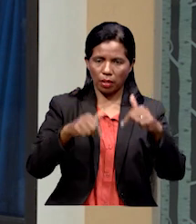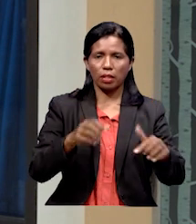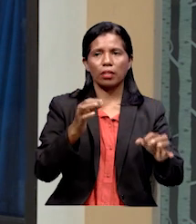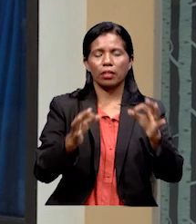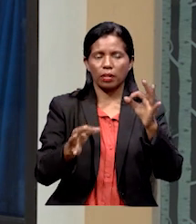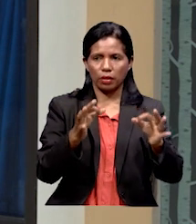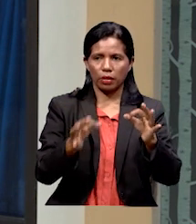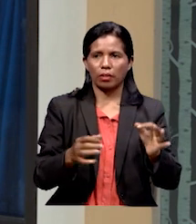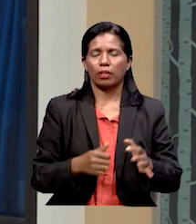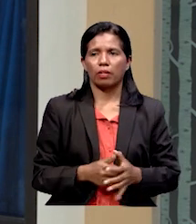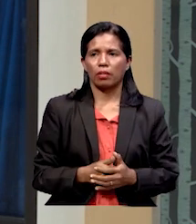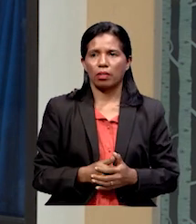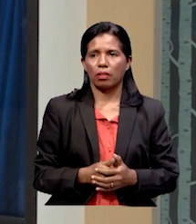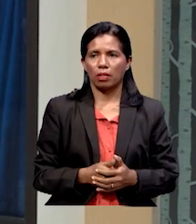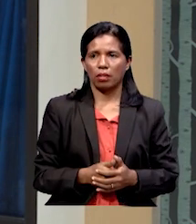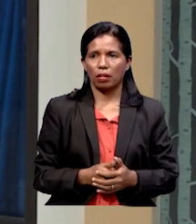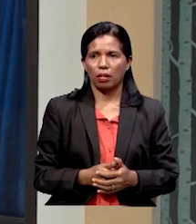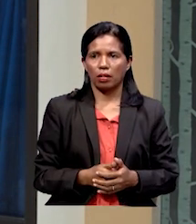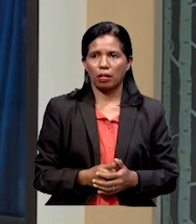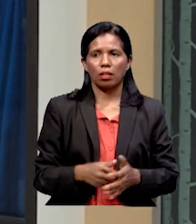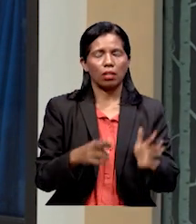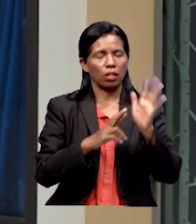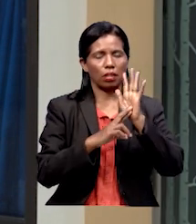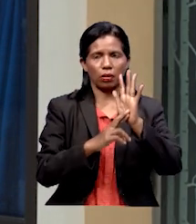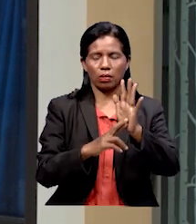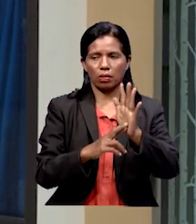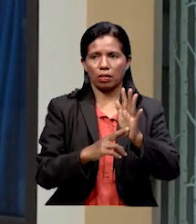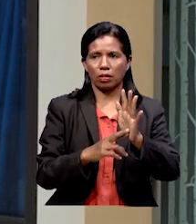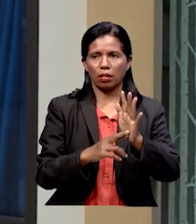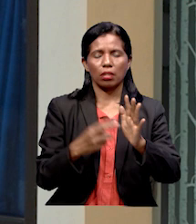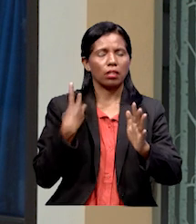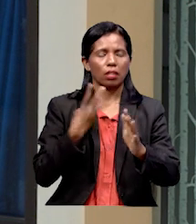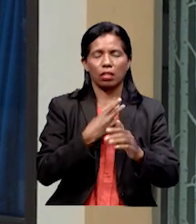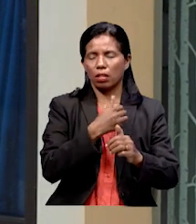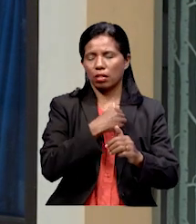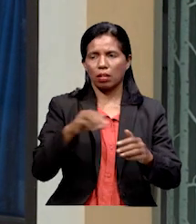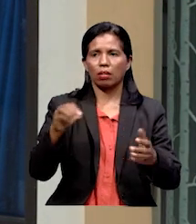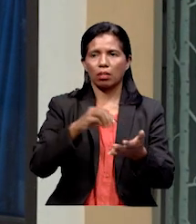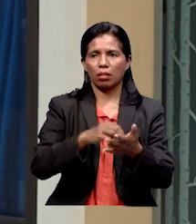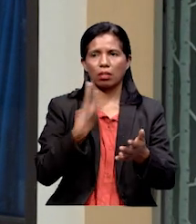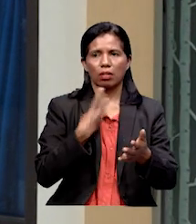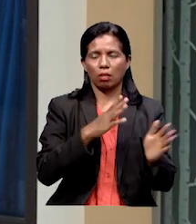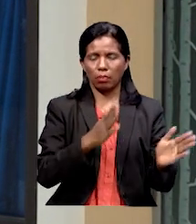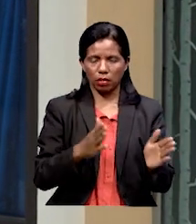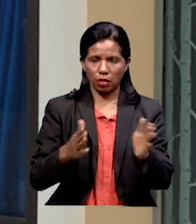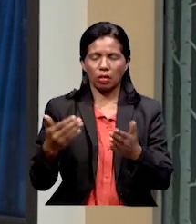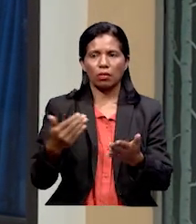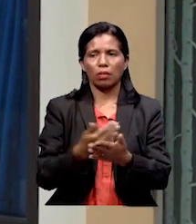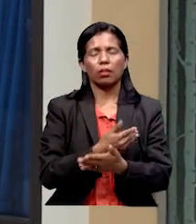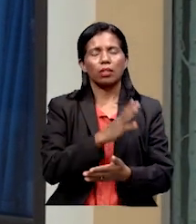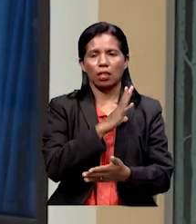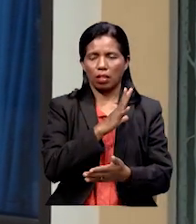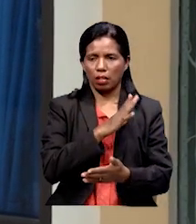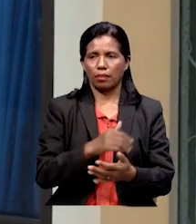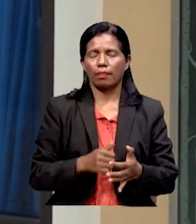sa adiantamento anterior con relator sida halo hospital sistema antau adiantamento ite proses funi se trabalha tamba ne